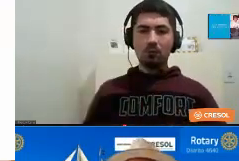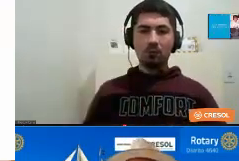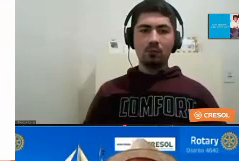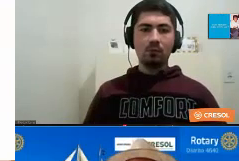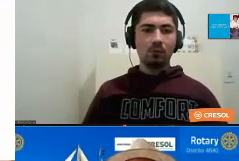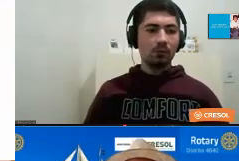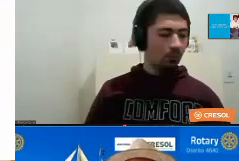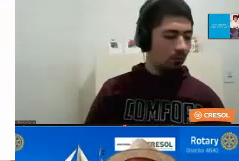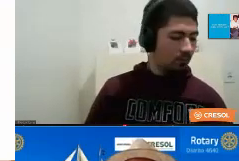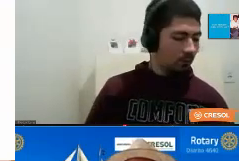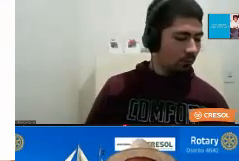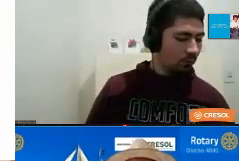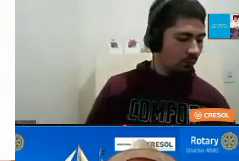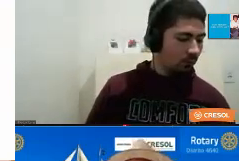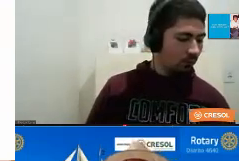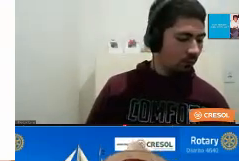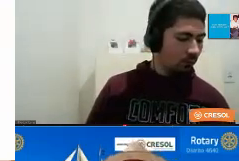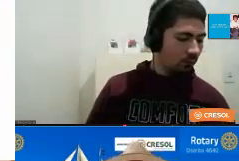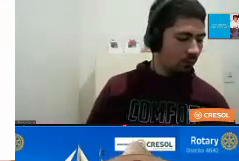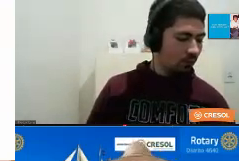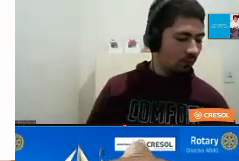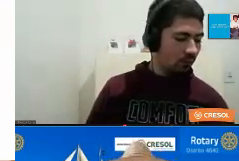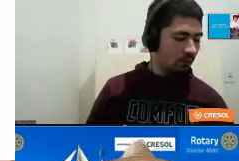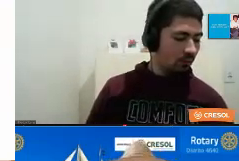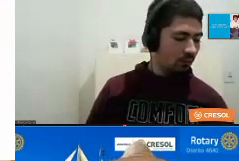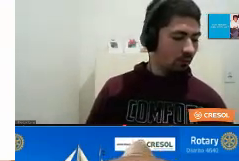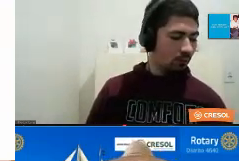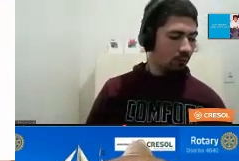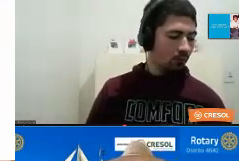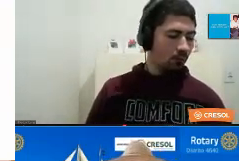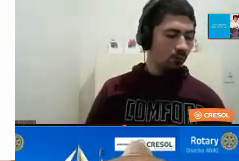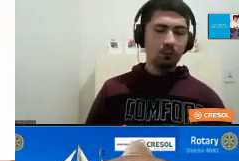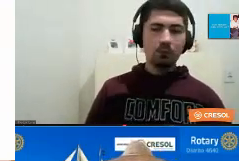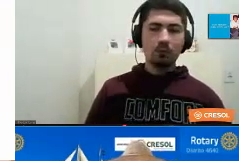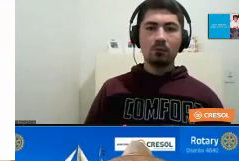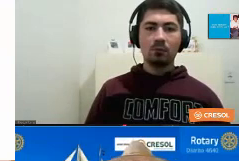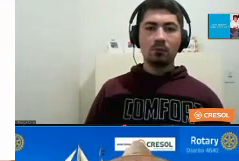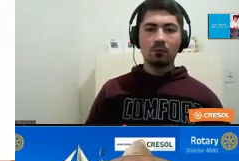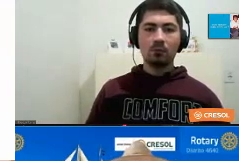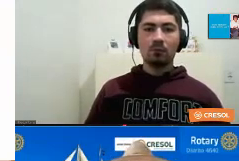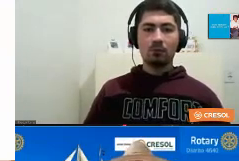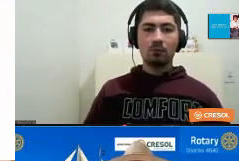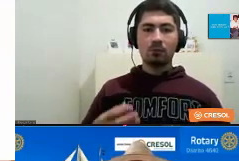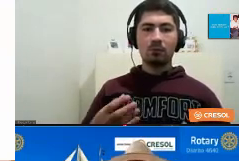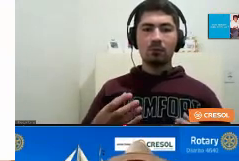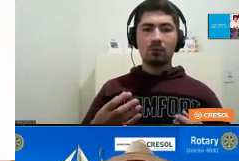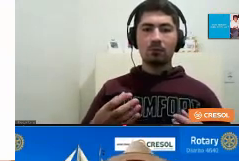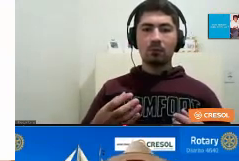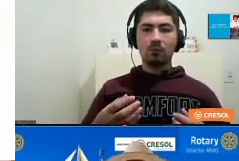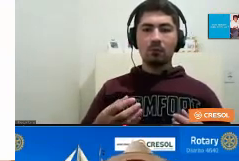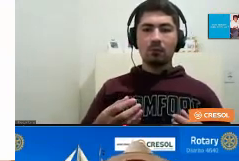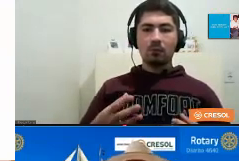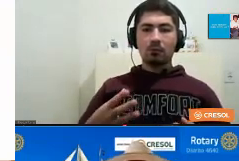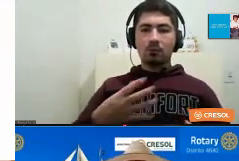Bom, continuando, esse menino que está aqui, lindo, maravilhoso, porque é meu